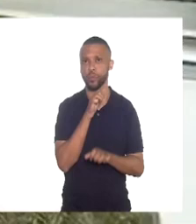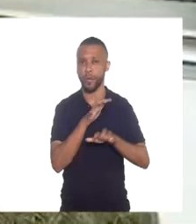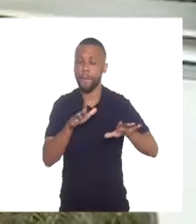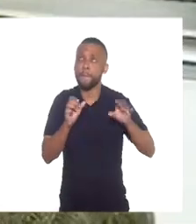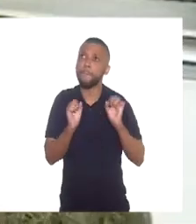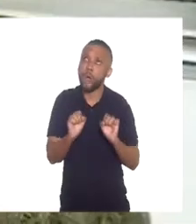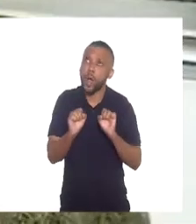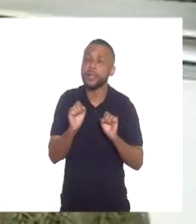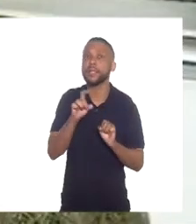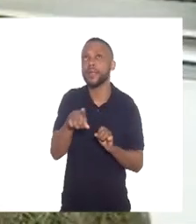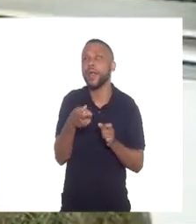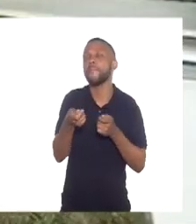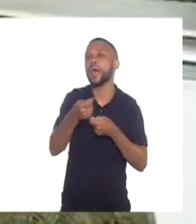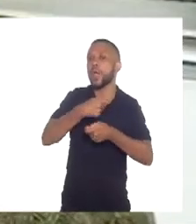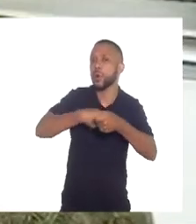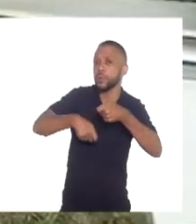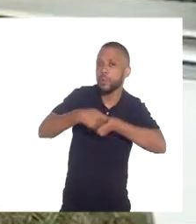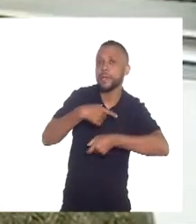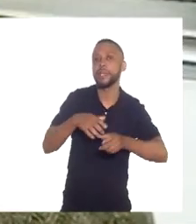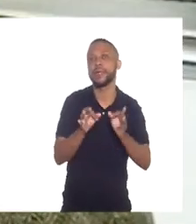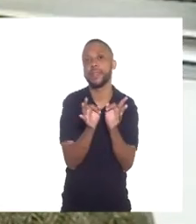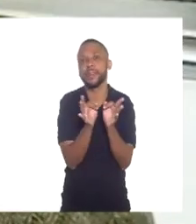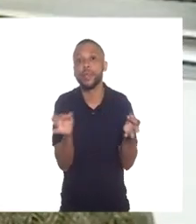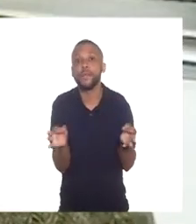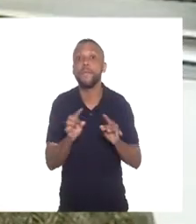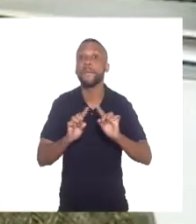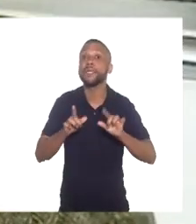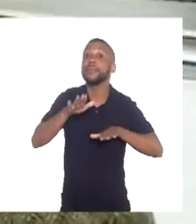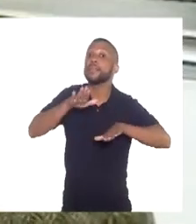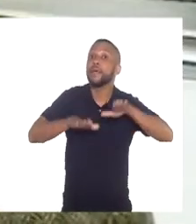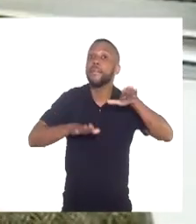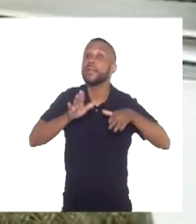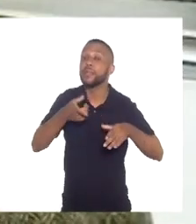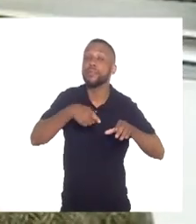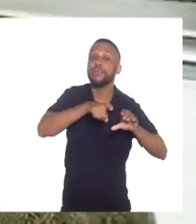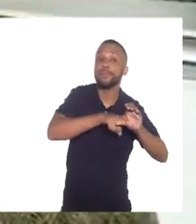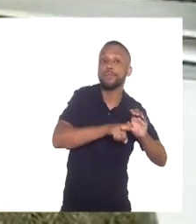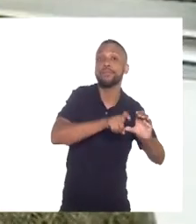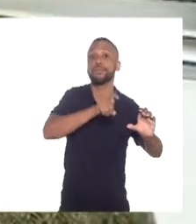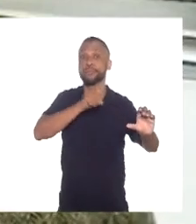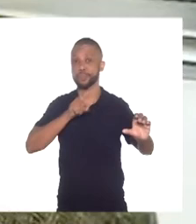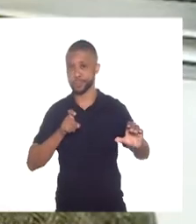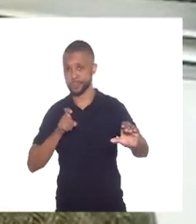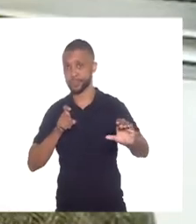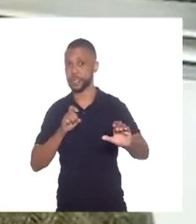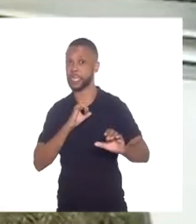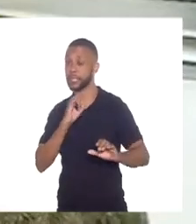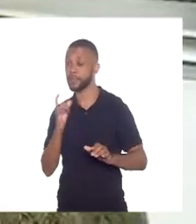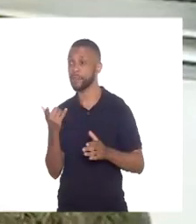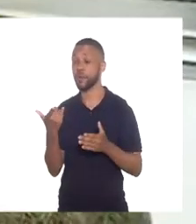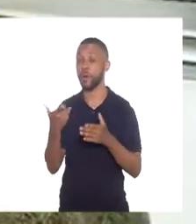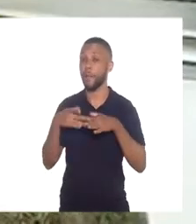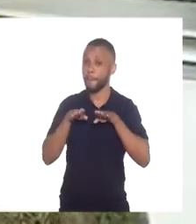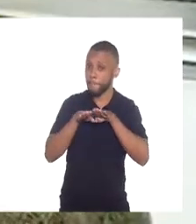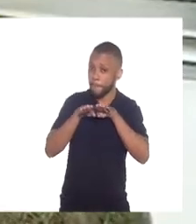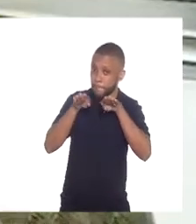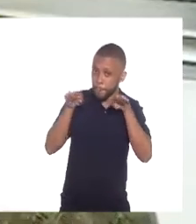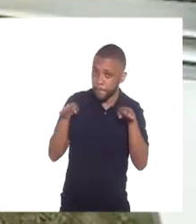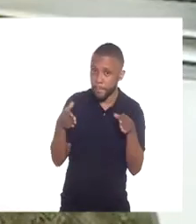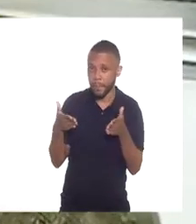varejo, mas dependendo do que vai ser descomissionado, se for uma plataforma e